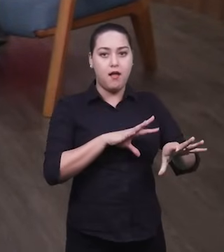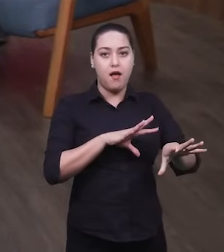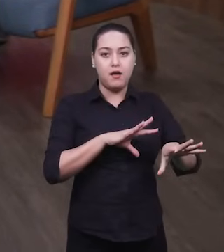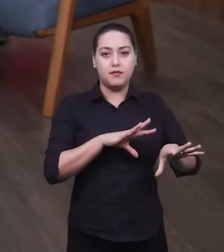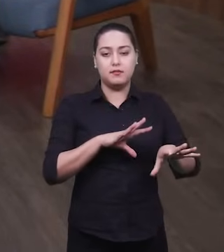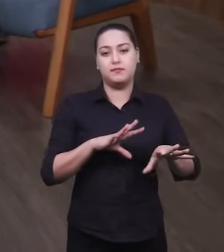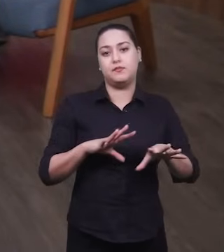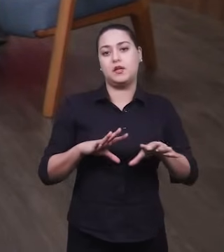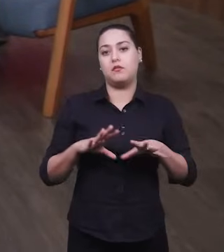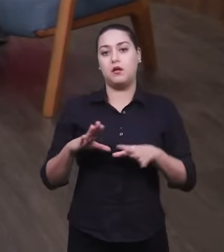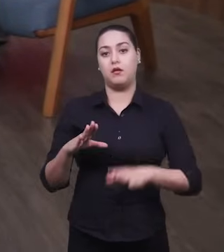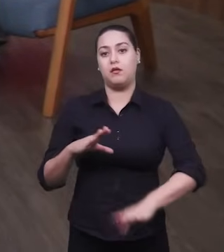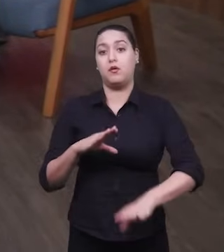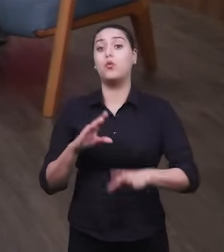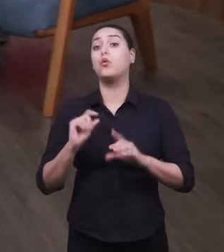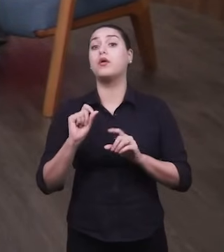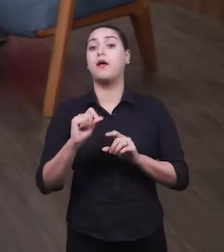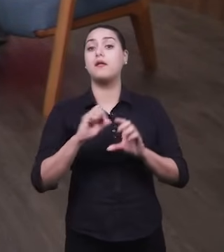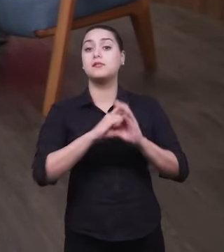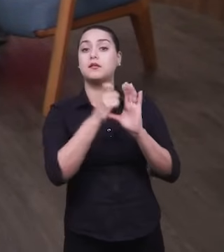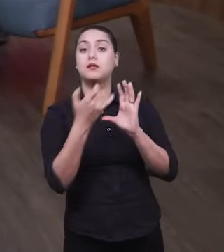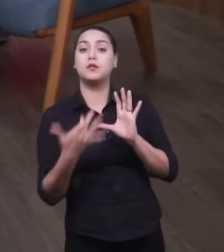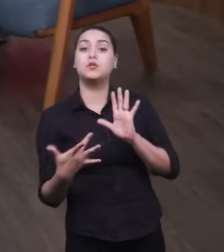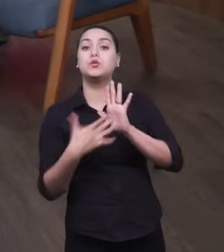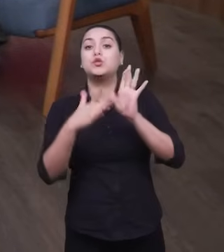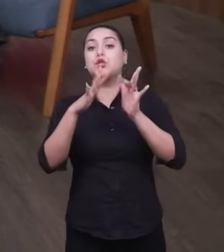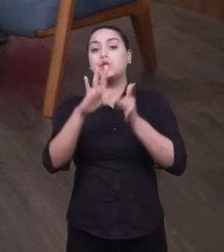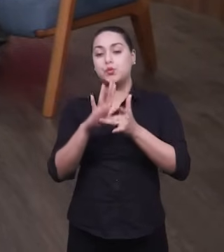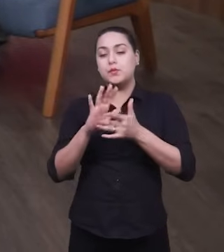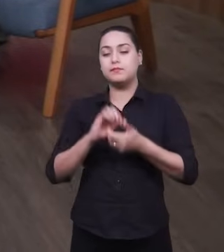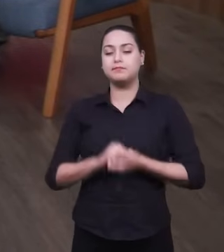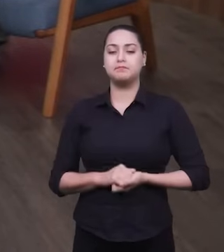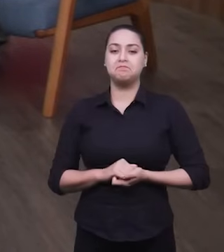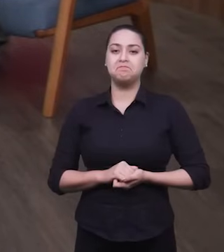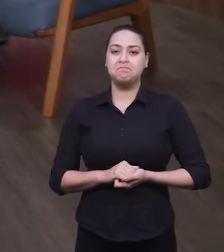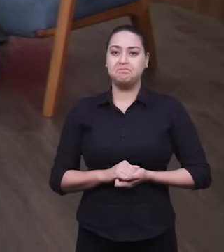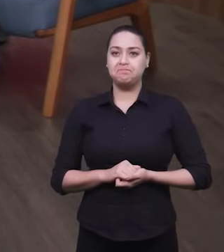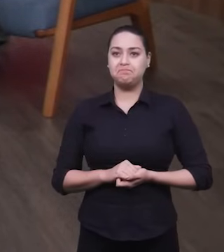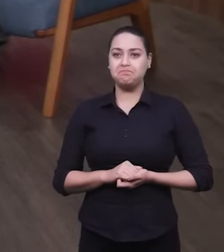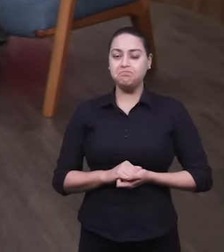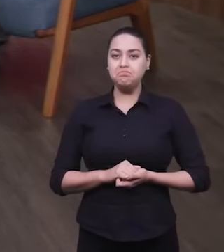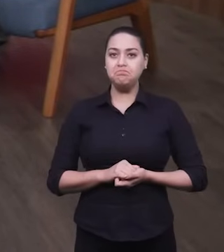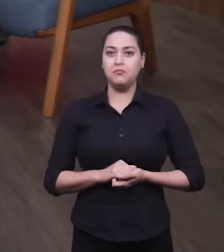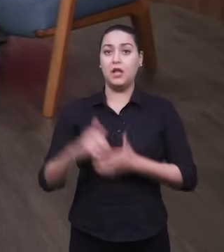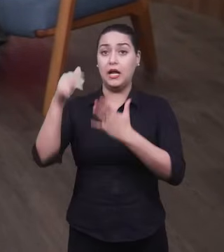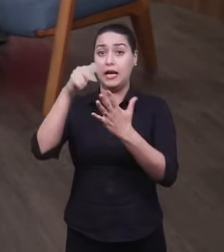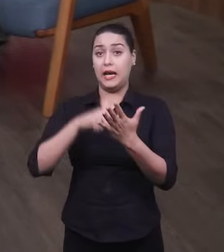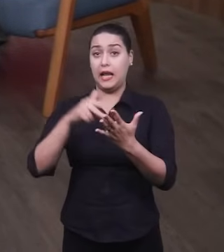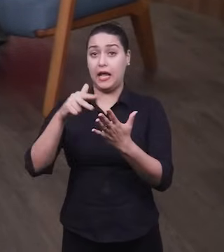Jesus. Glória a Jesus. Muito bem. Falando sobre a santidade da igreja fiel, nós vamos ler